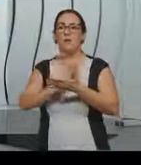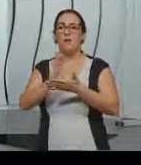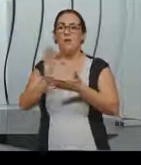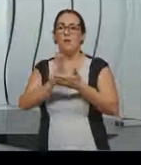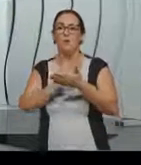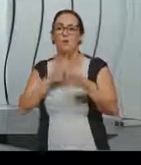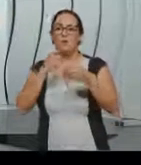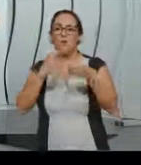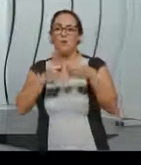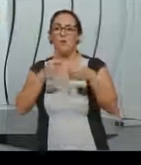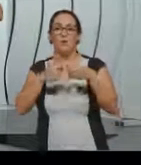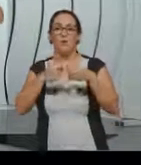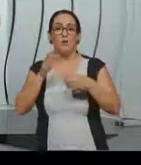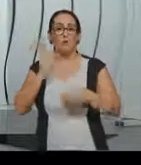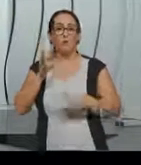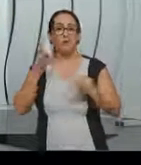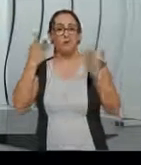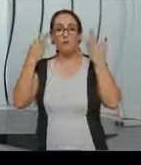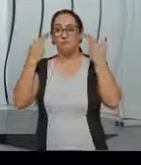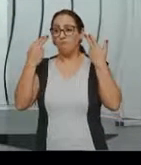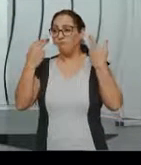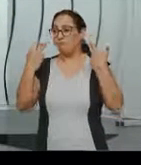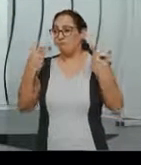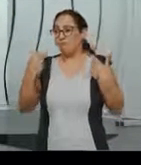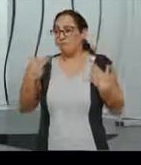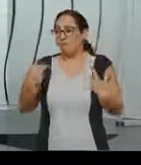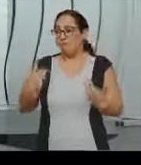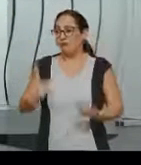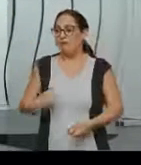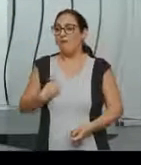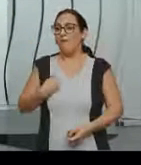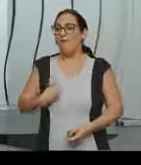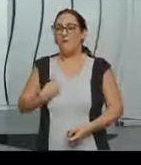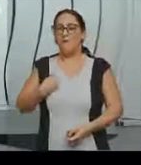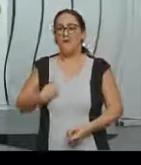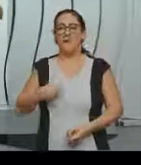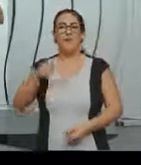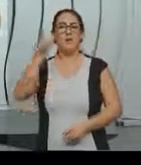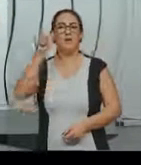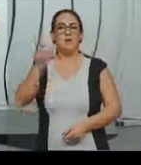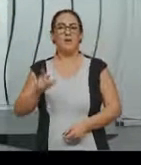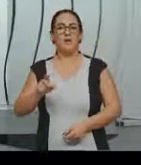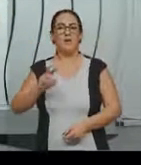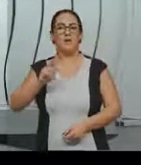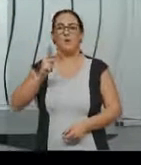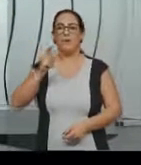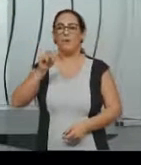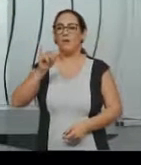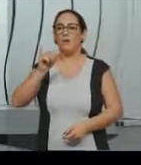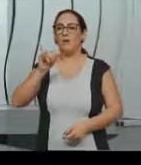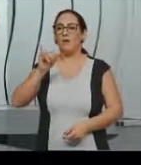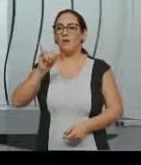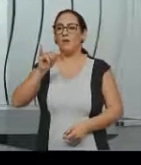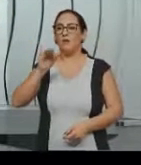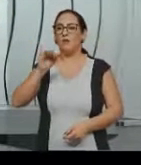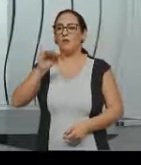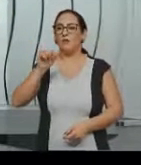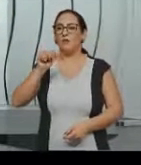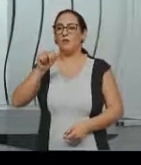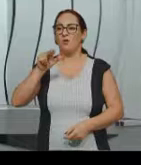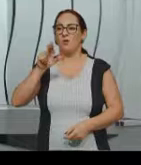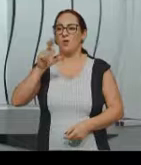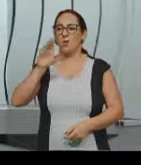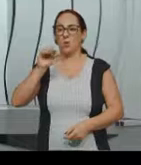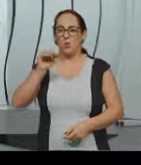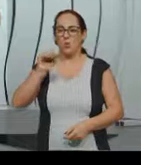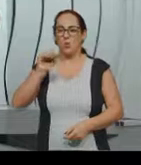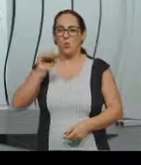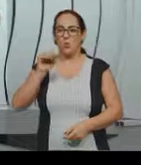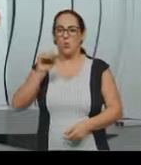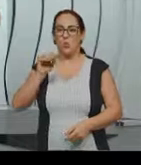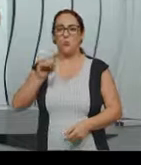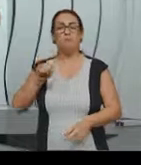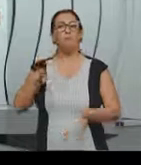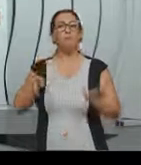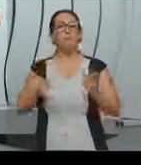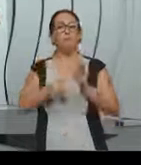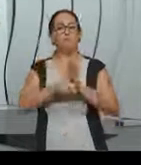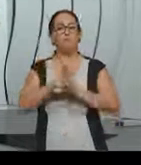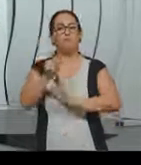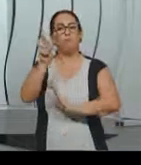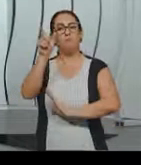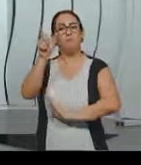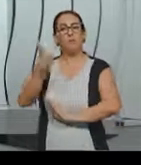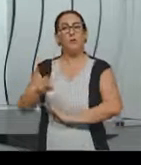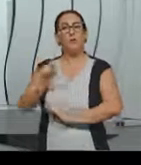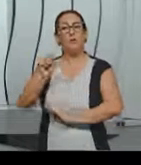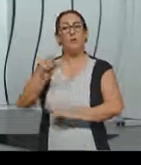bastante comum a presença de cidadãos haitianos no dia a dia daquela sociedade, tá? E são cidadãos que têm